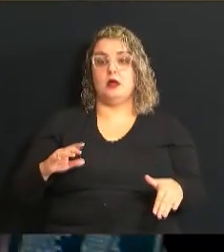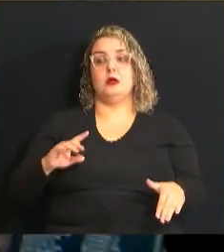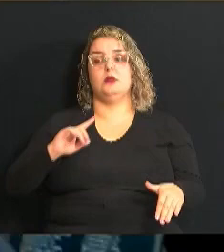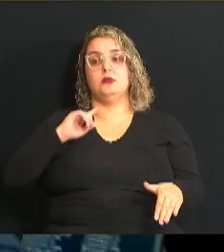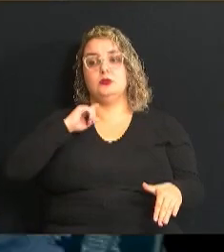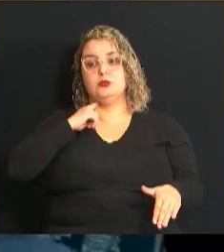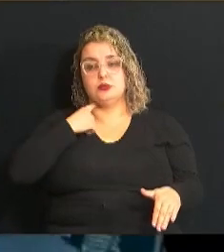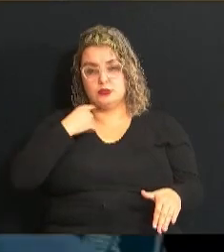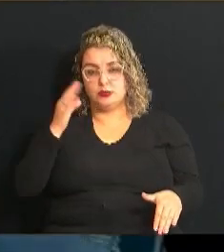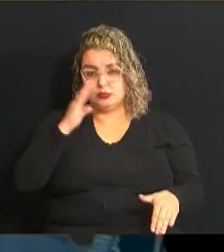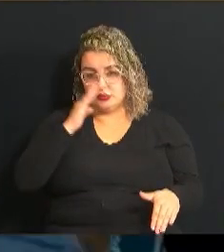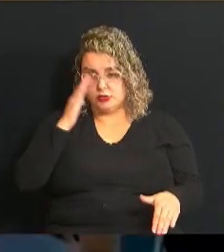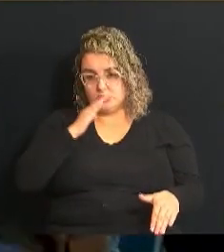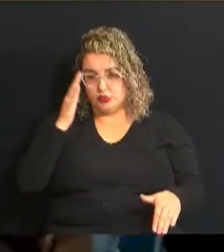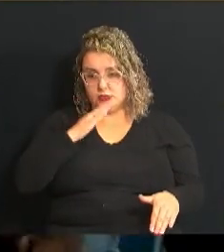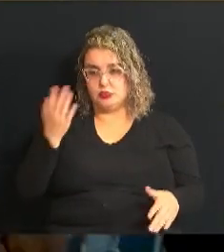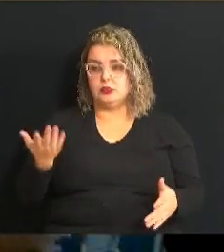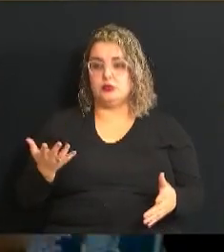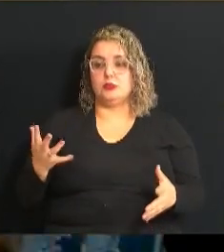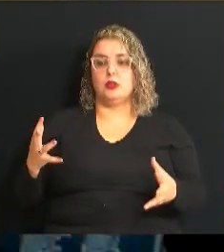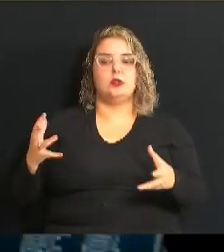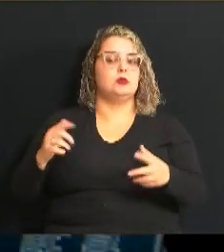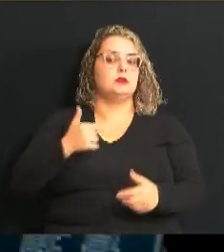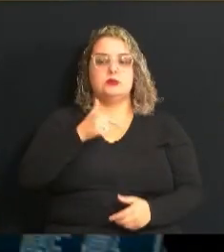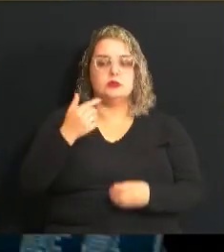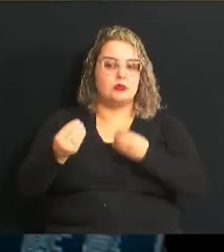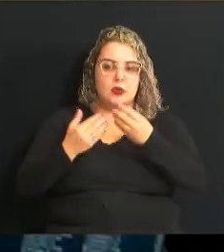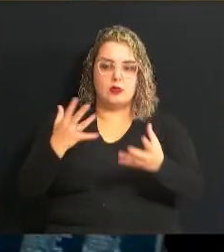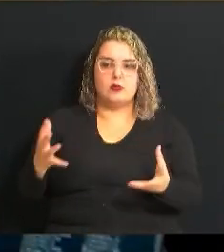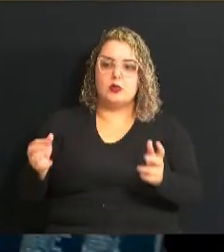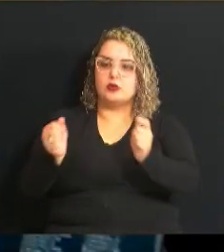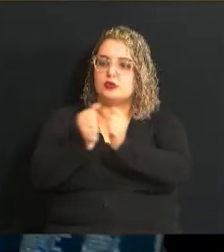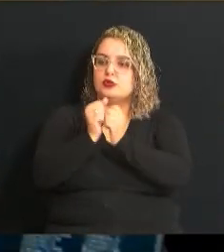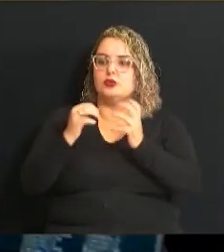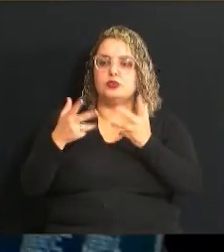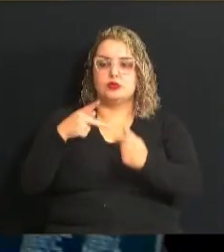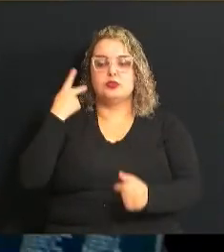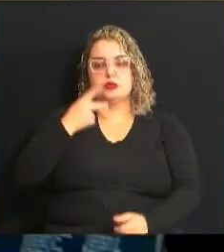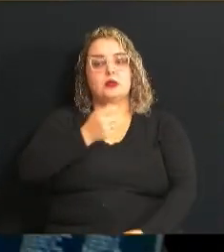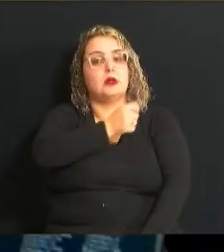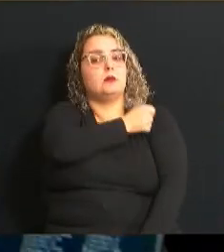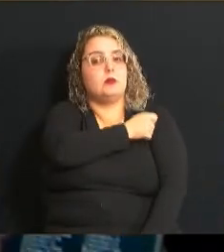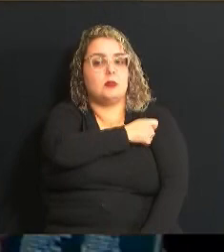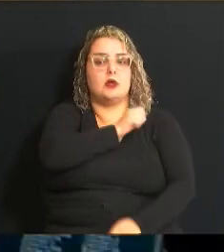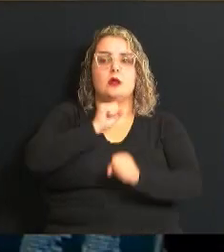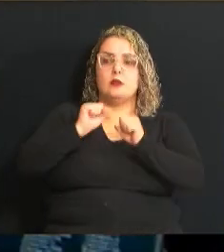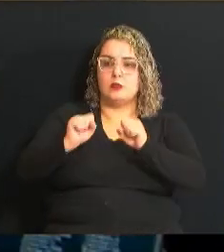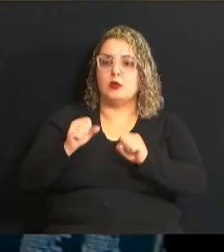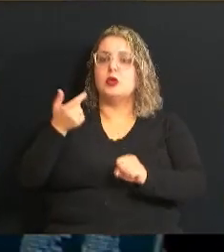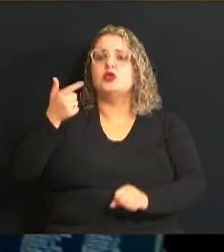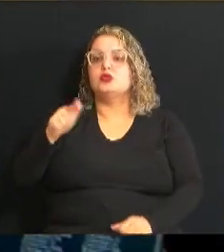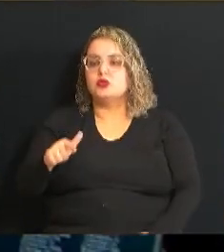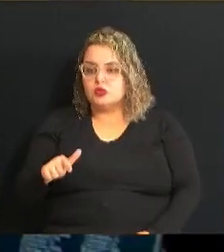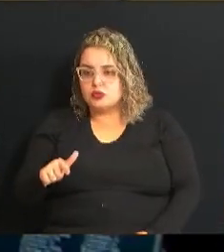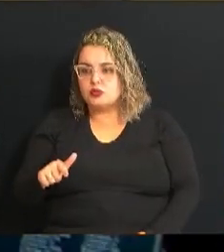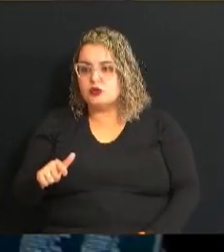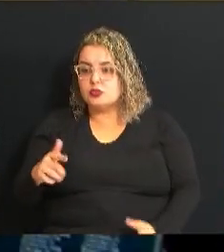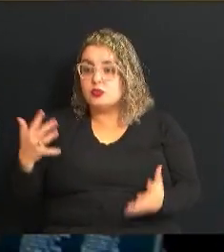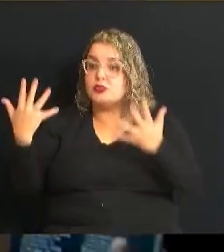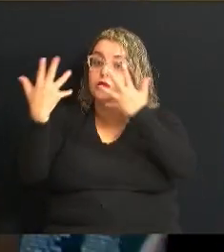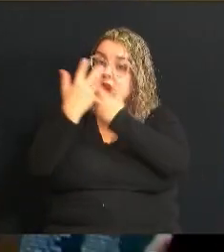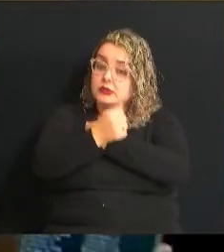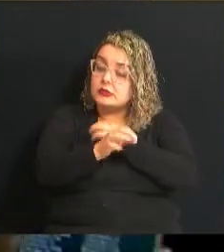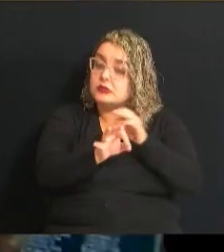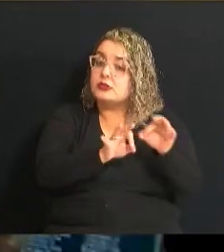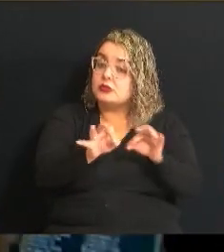população, unir os vereadores, unir todas as autoridades para que nós possamos continuar este lindo projeto. Nós